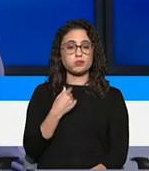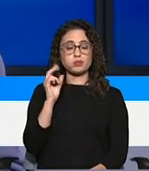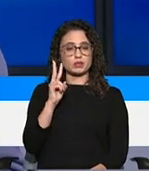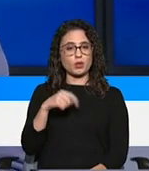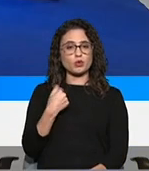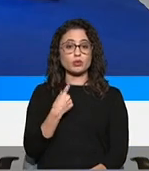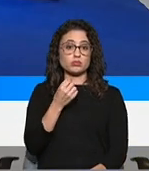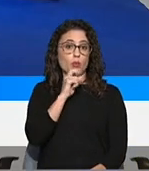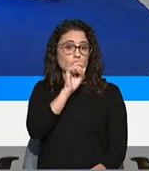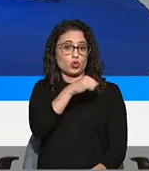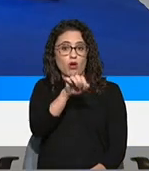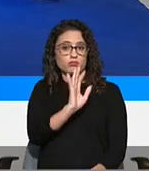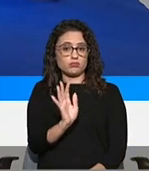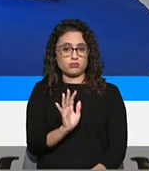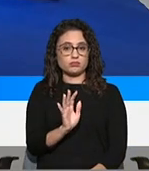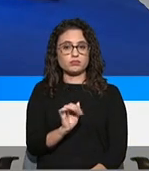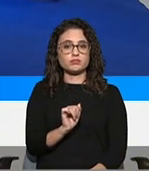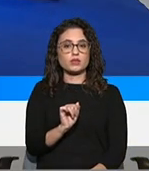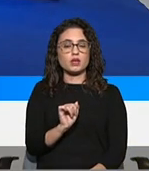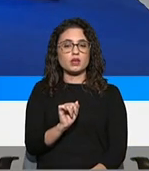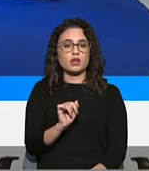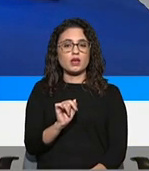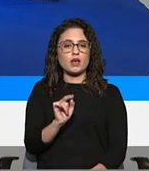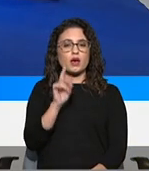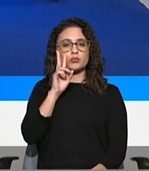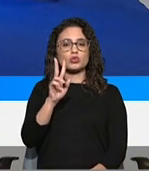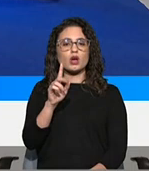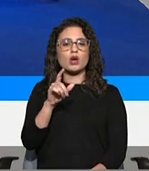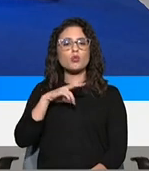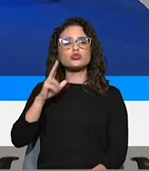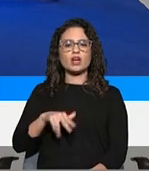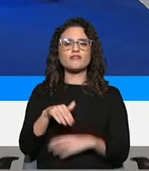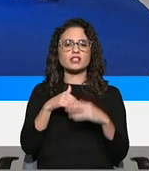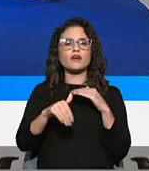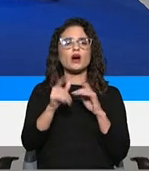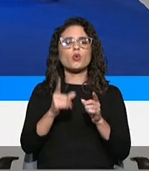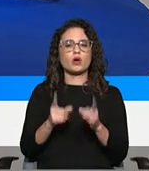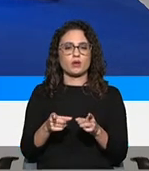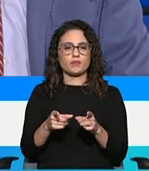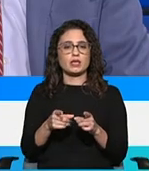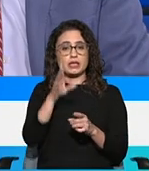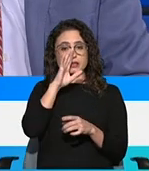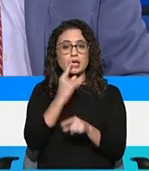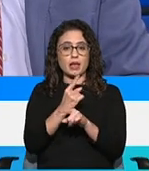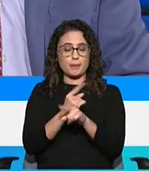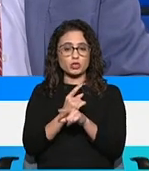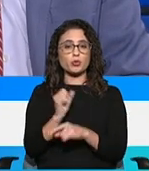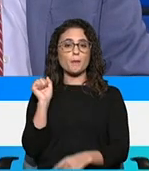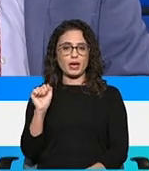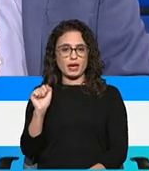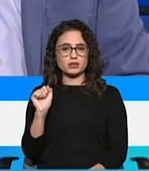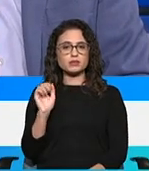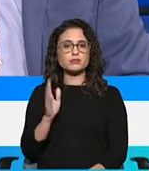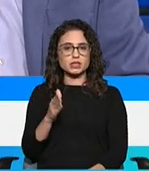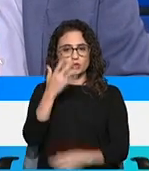eleições veremos o que é que quem o que é que os portugueses iram fazer de mesmo com o governo do partido socialista não haverá necessidade de haver um